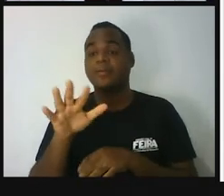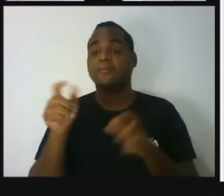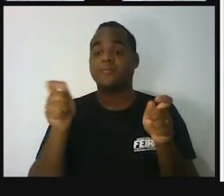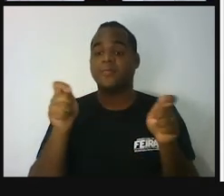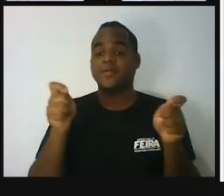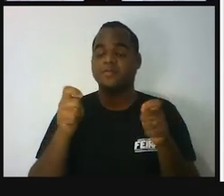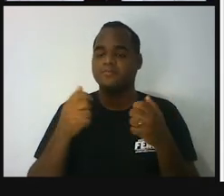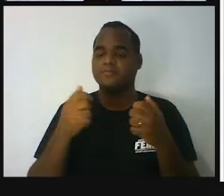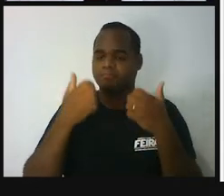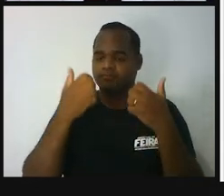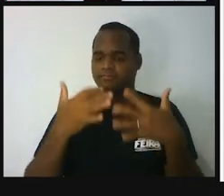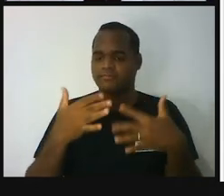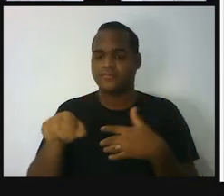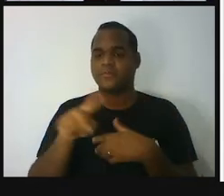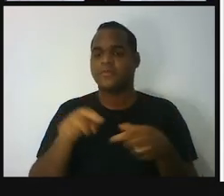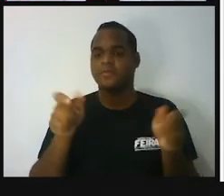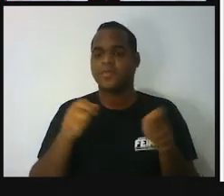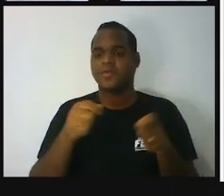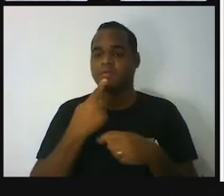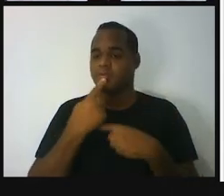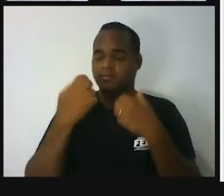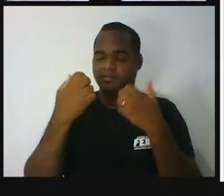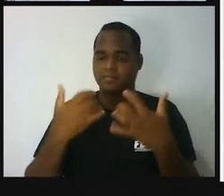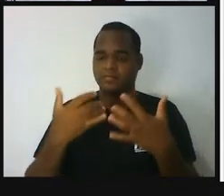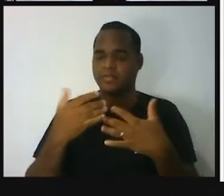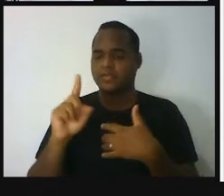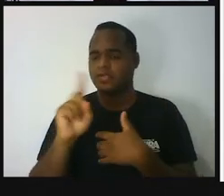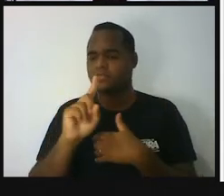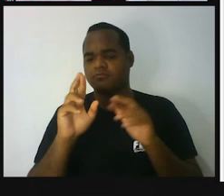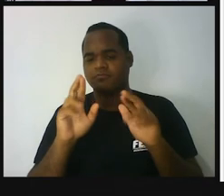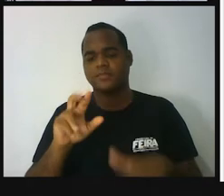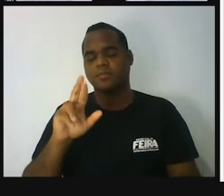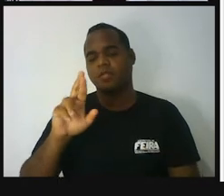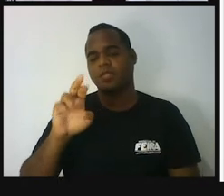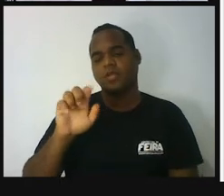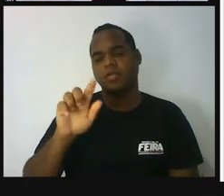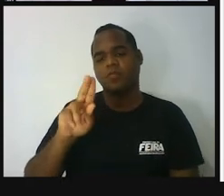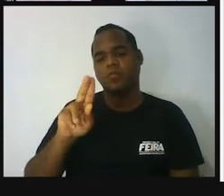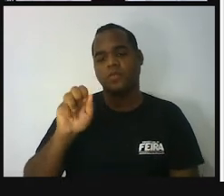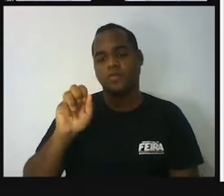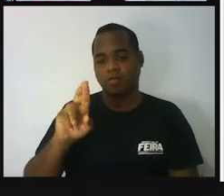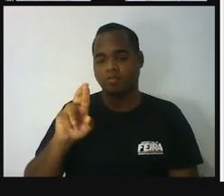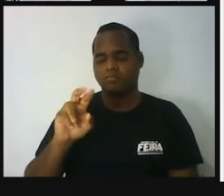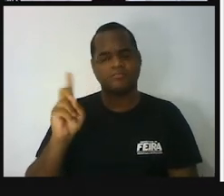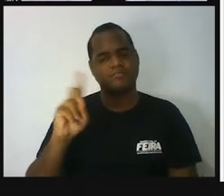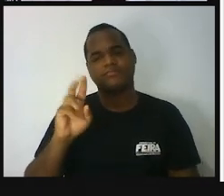aqui, a gente vai dizer não é regular.